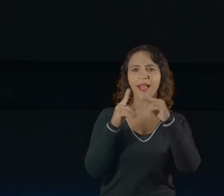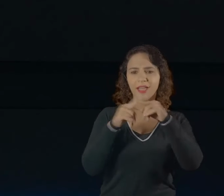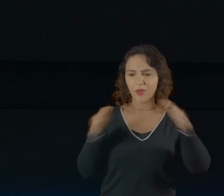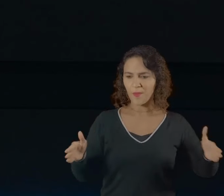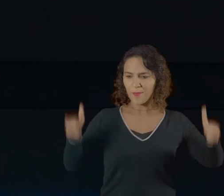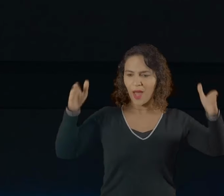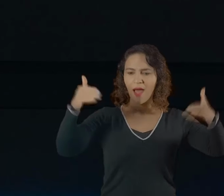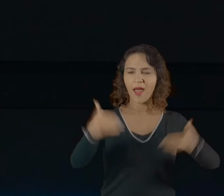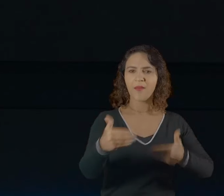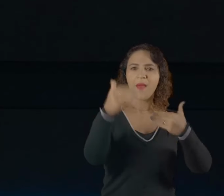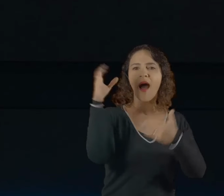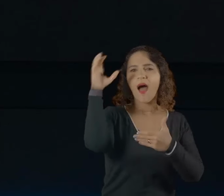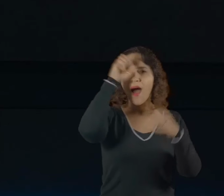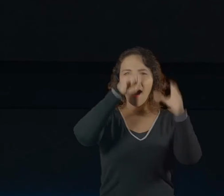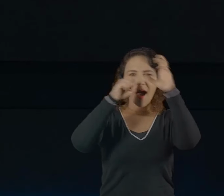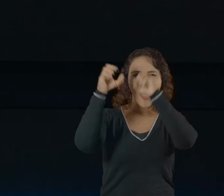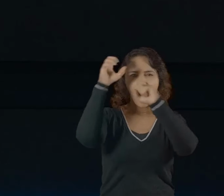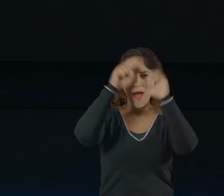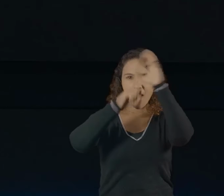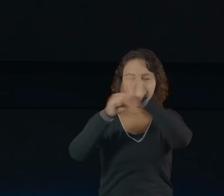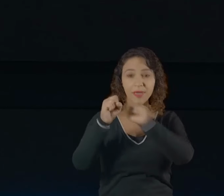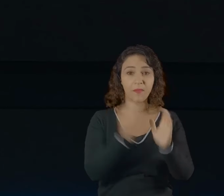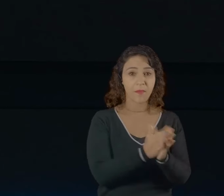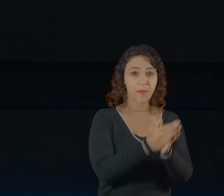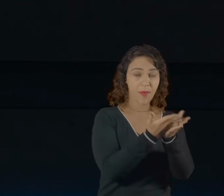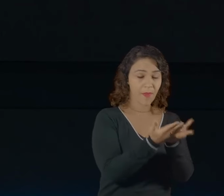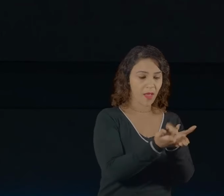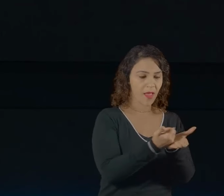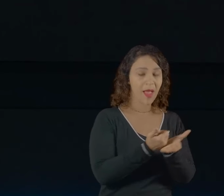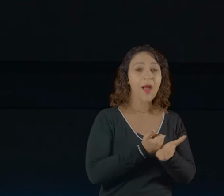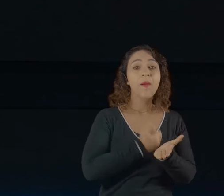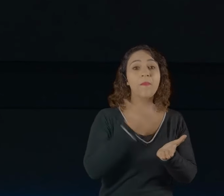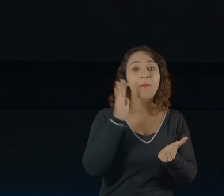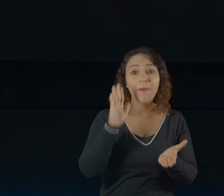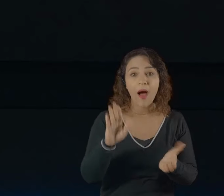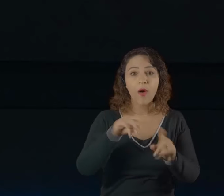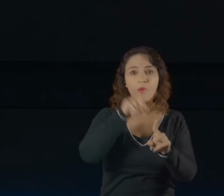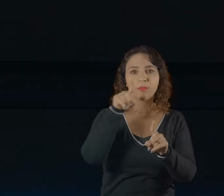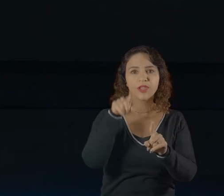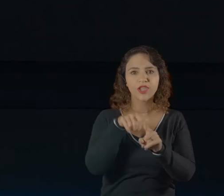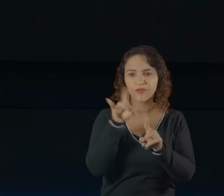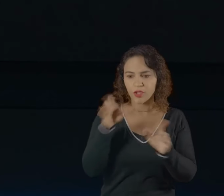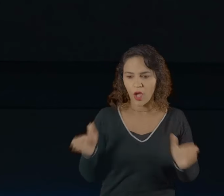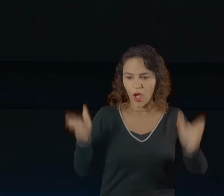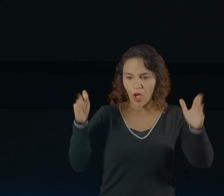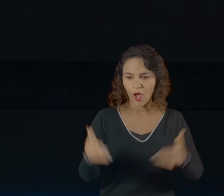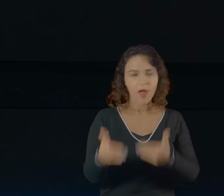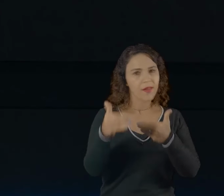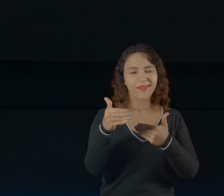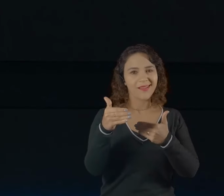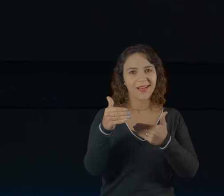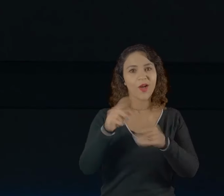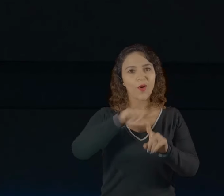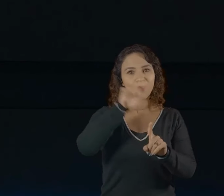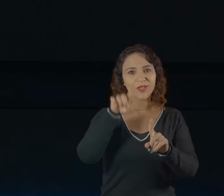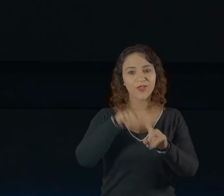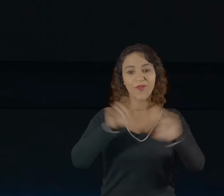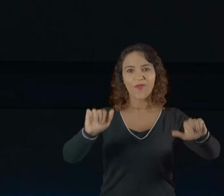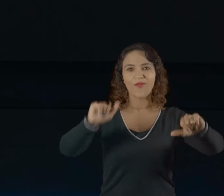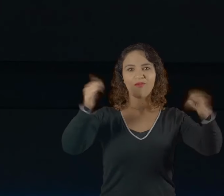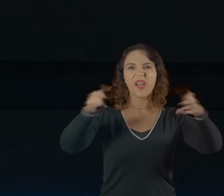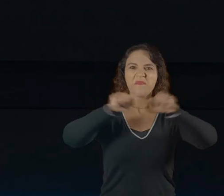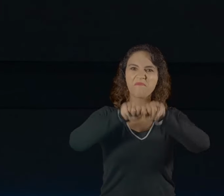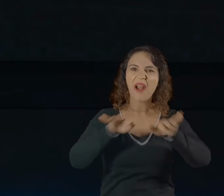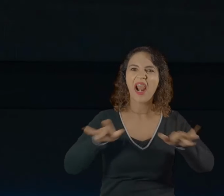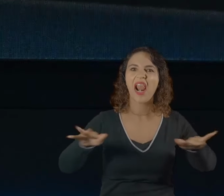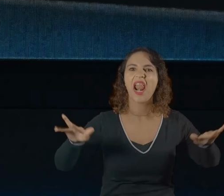Deus, o chamado da igreja não é para as quatro paredes, é para fora. Esta é a nossa vocação e o